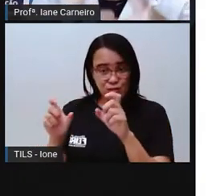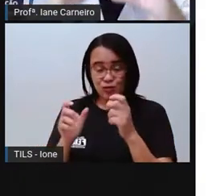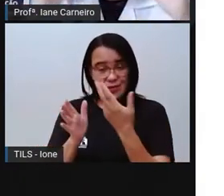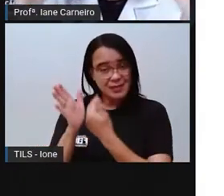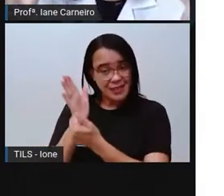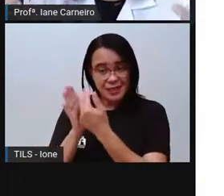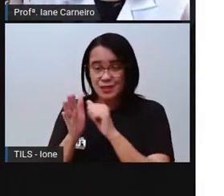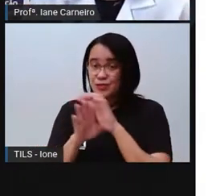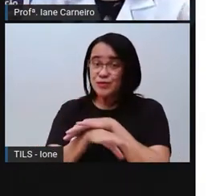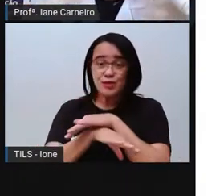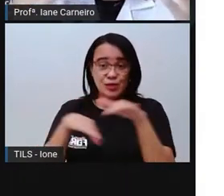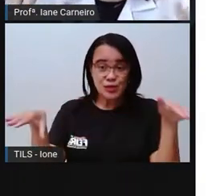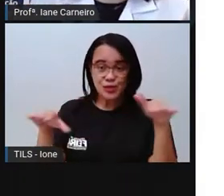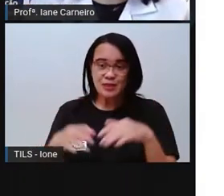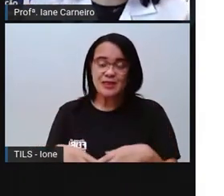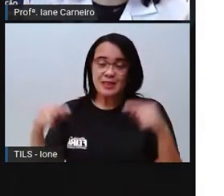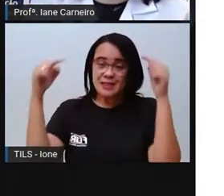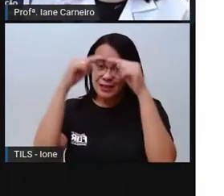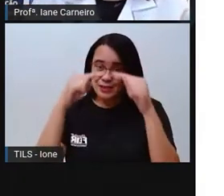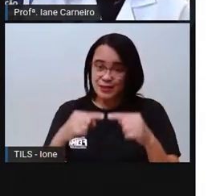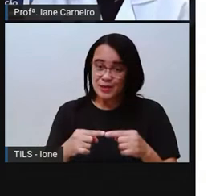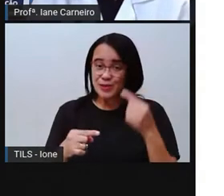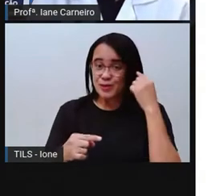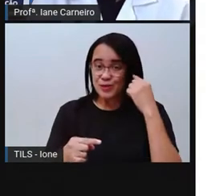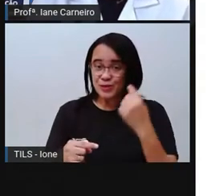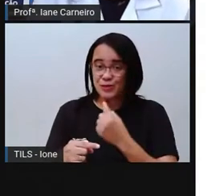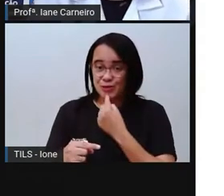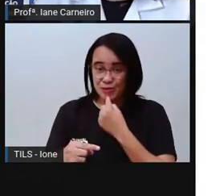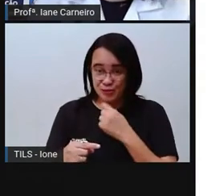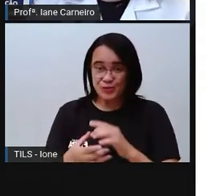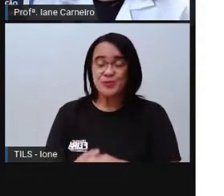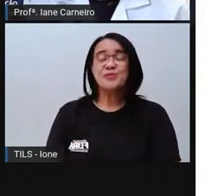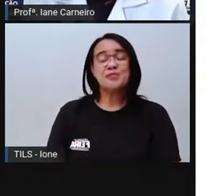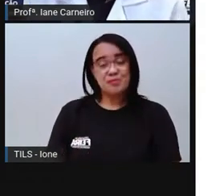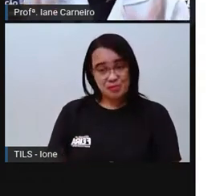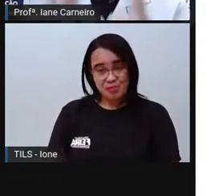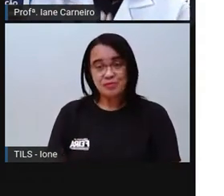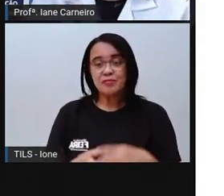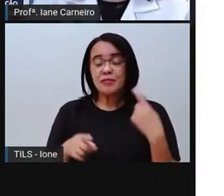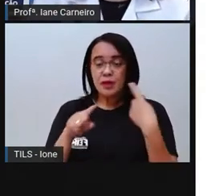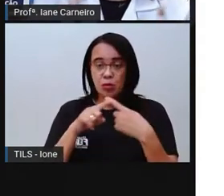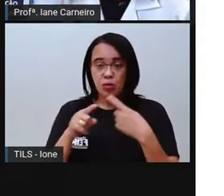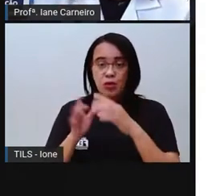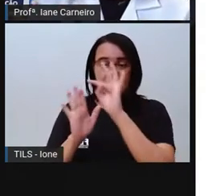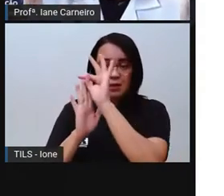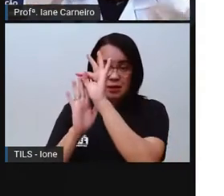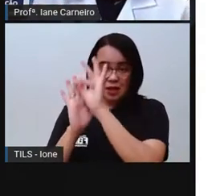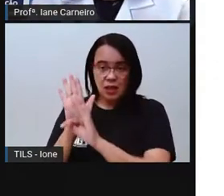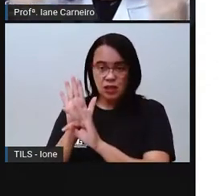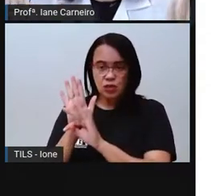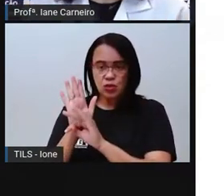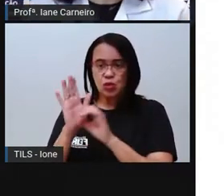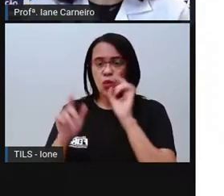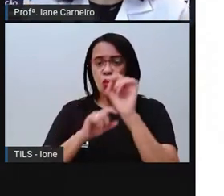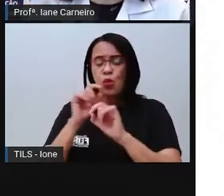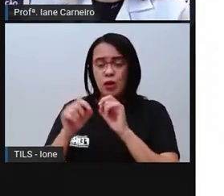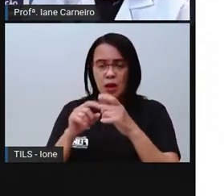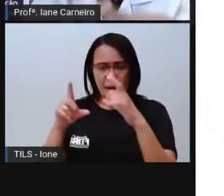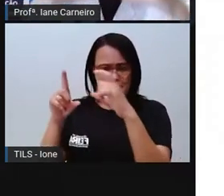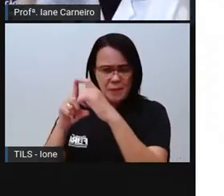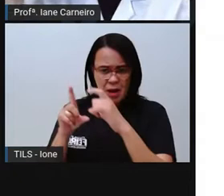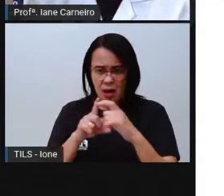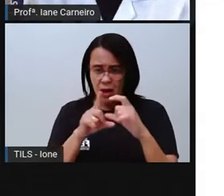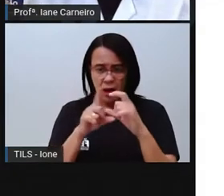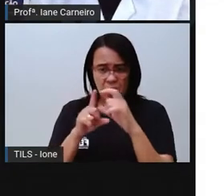com as imagens, só com a ilustração? Né? É porque texto, a gente precisa entender que texto não é só a palavra,